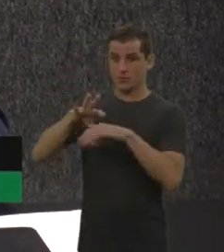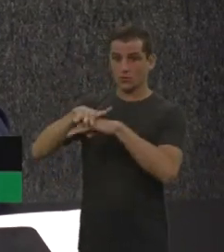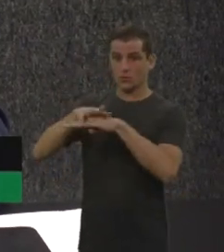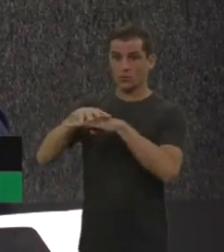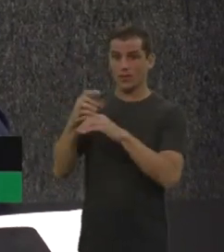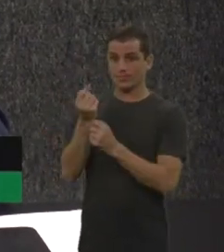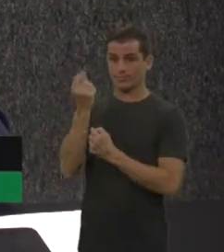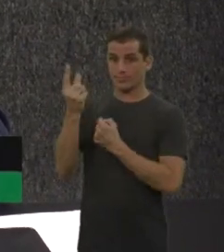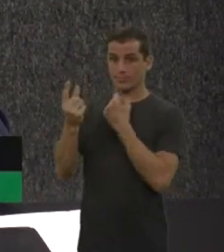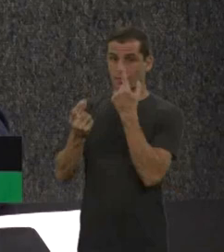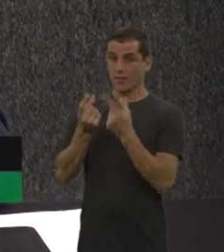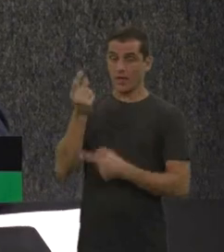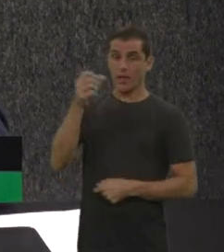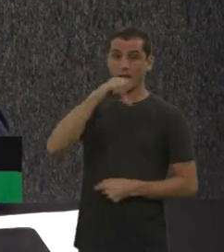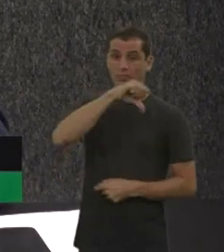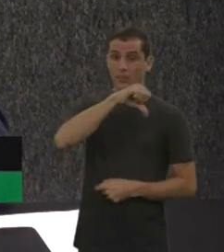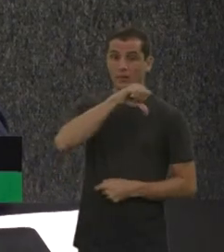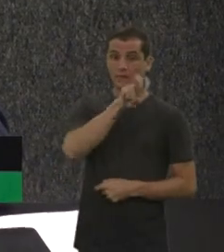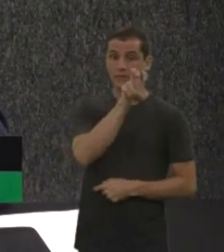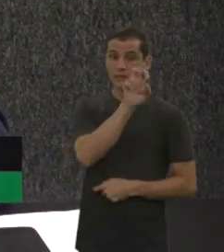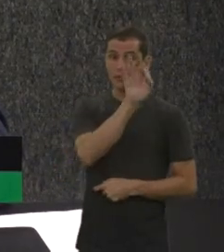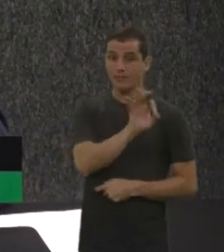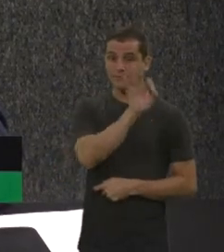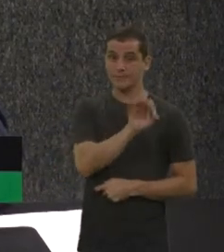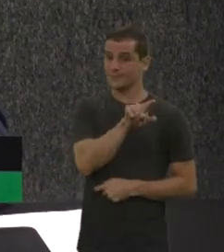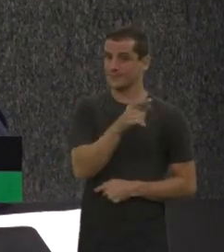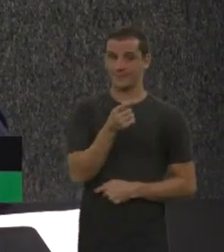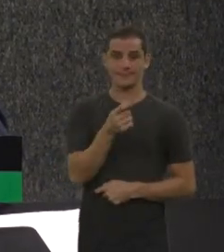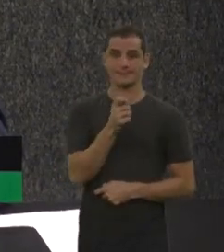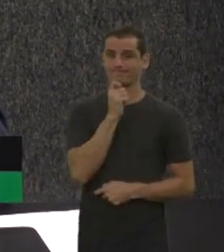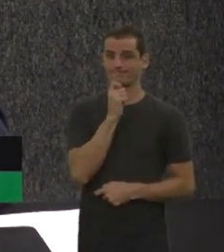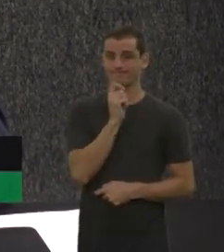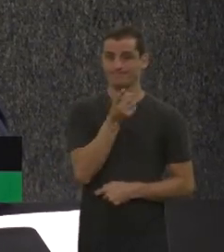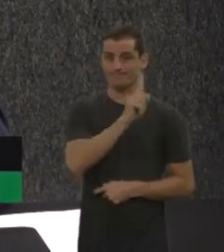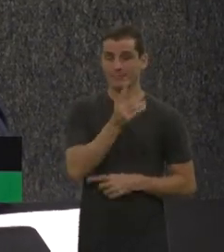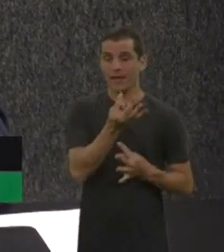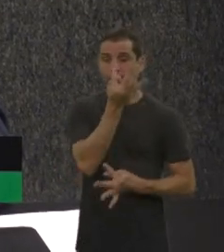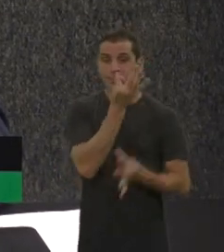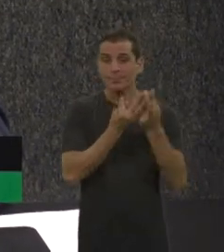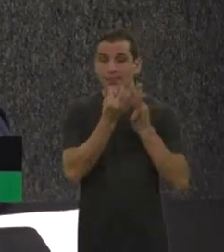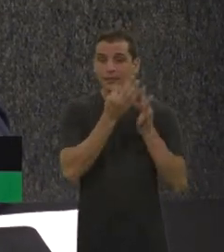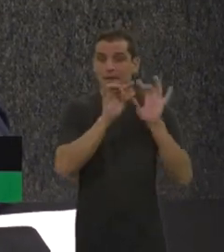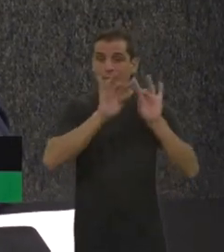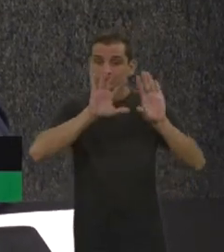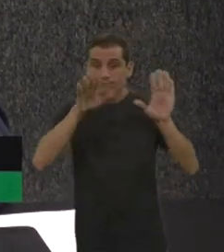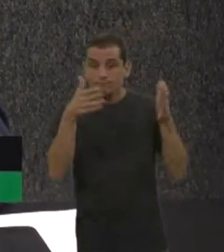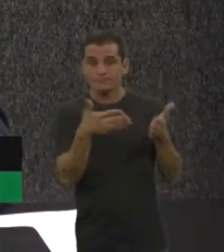95% delas não têm tratamento específico, a gente está dizendo que